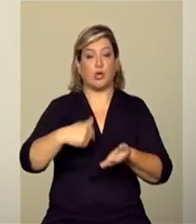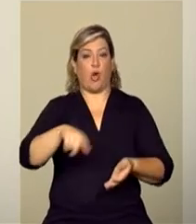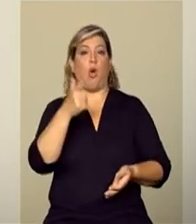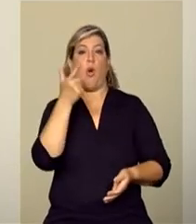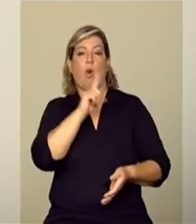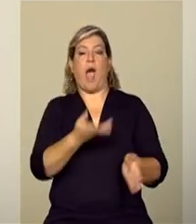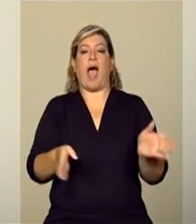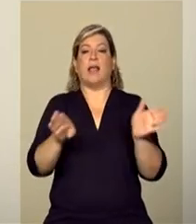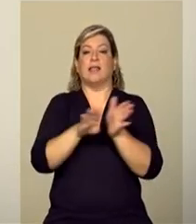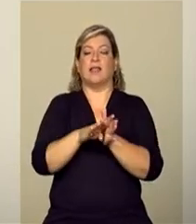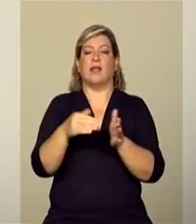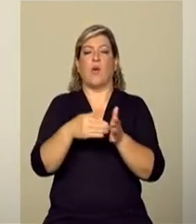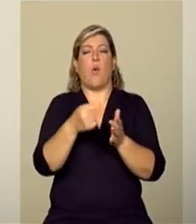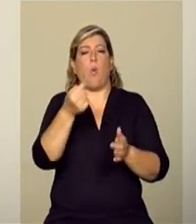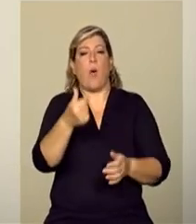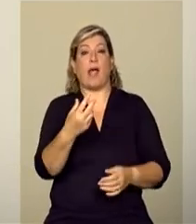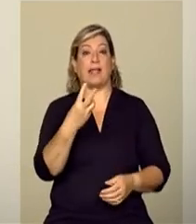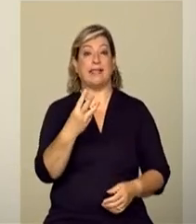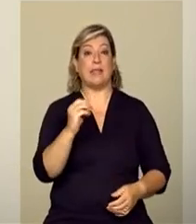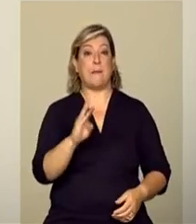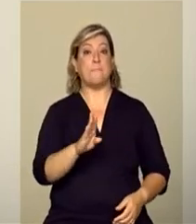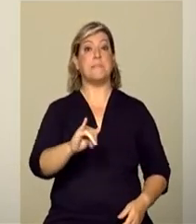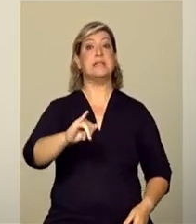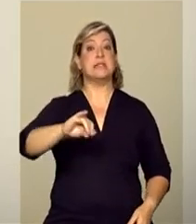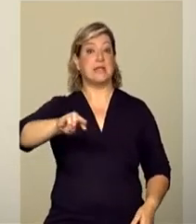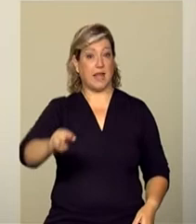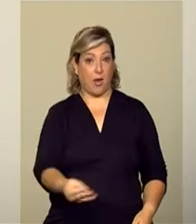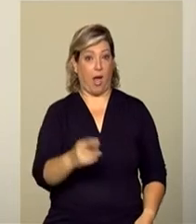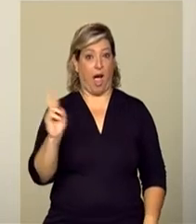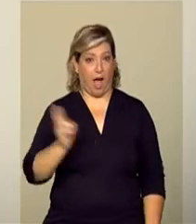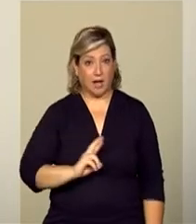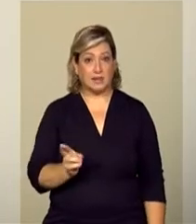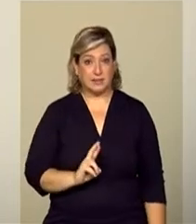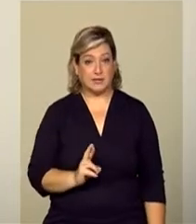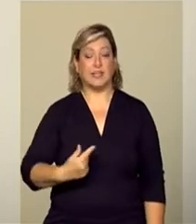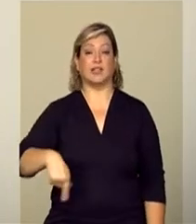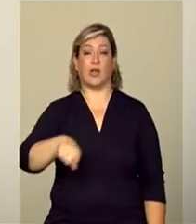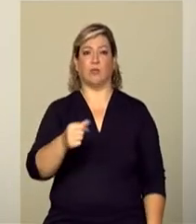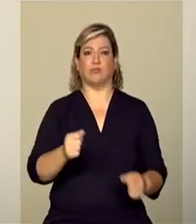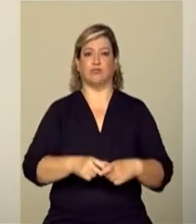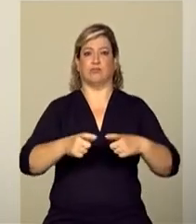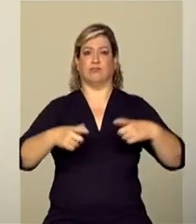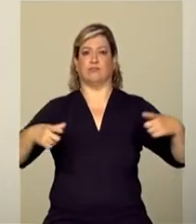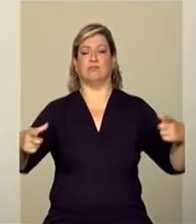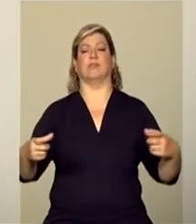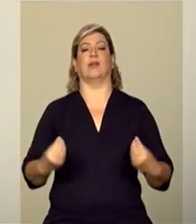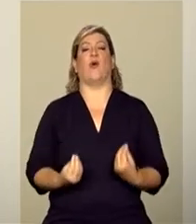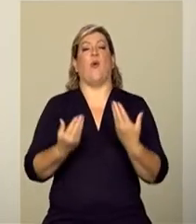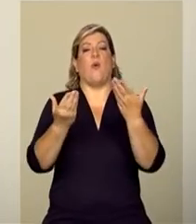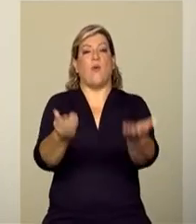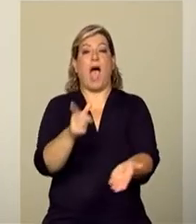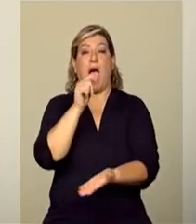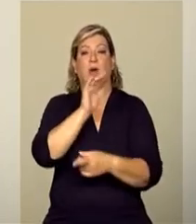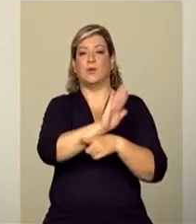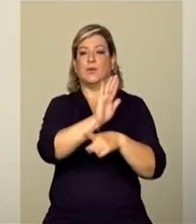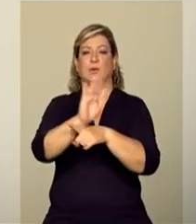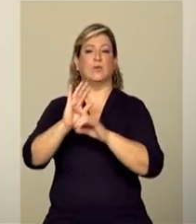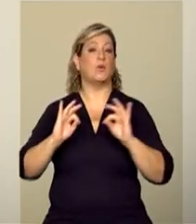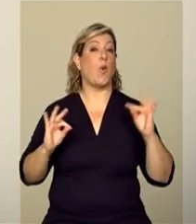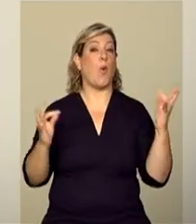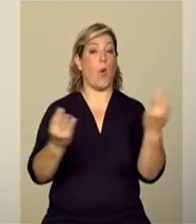chegamos a quase 30 bilhões de reais e com eles vamos ampliar a oferta de água para